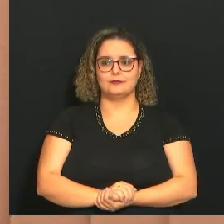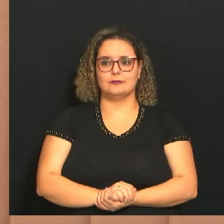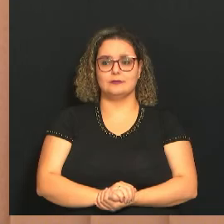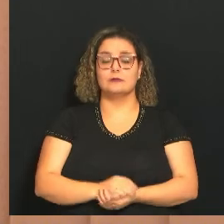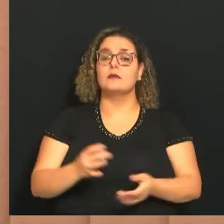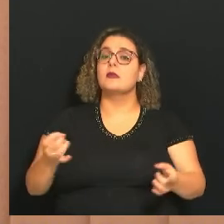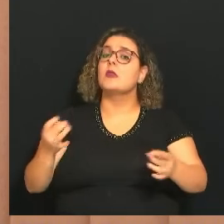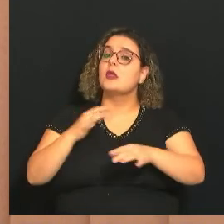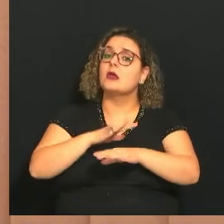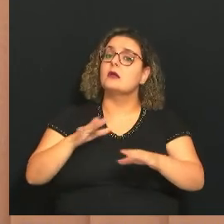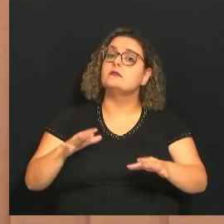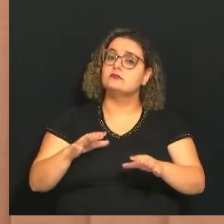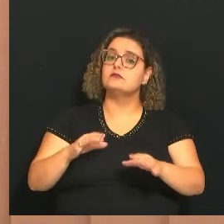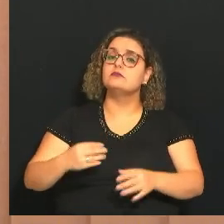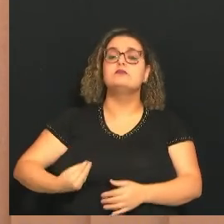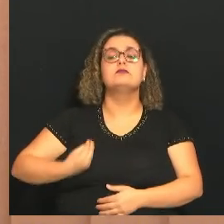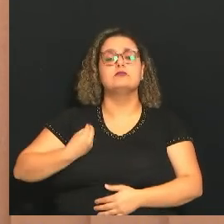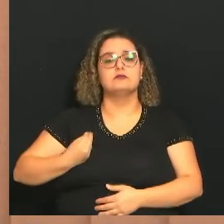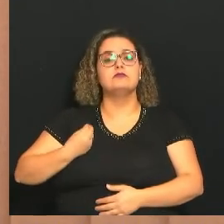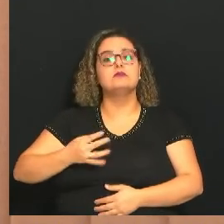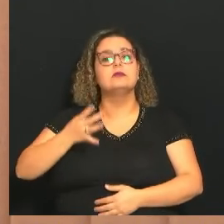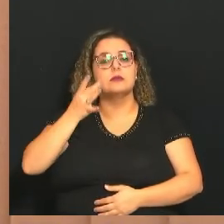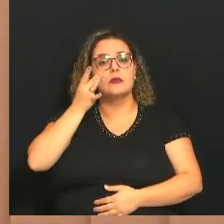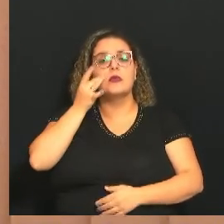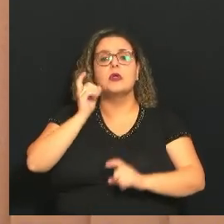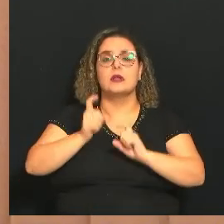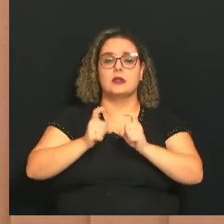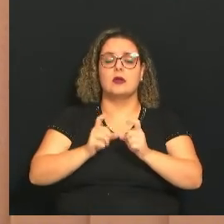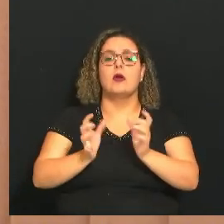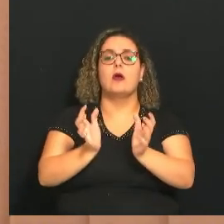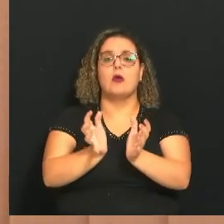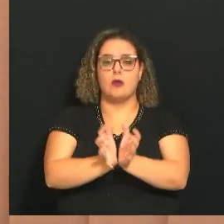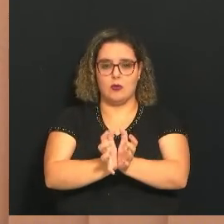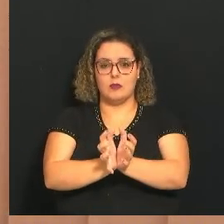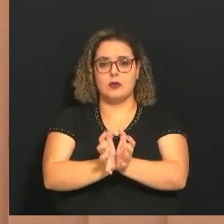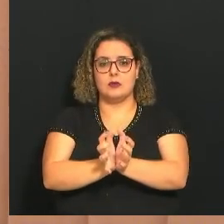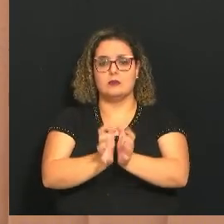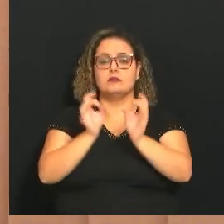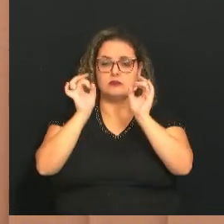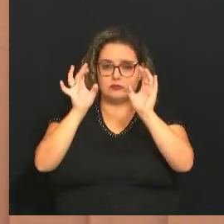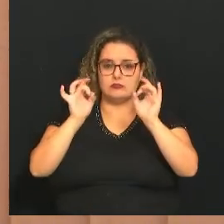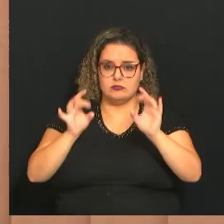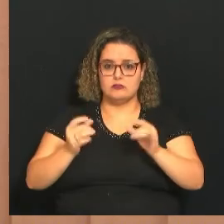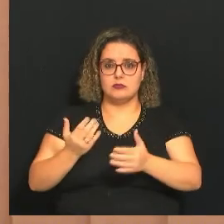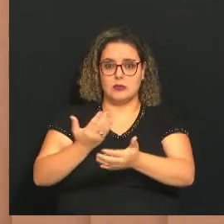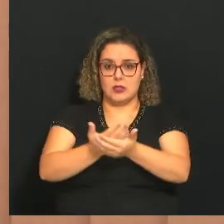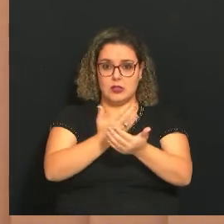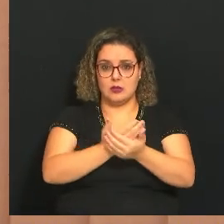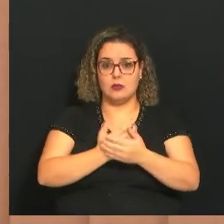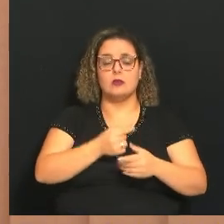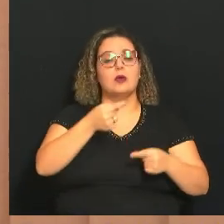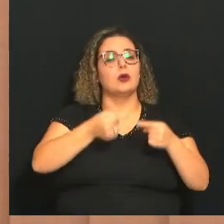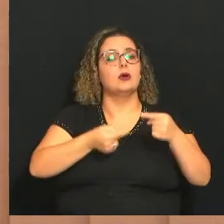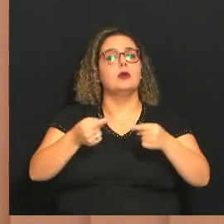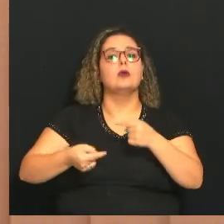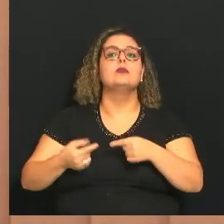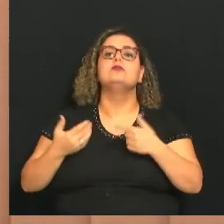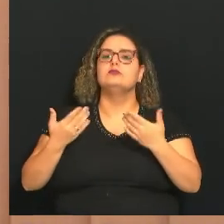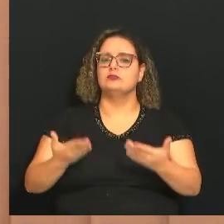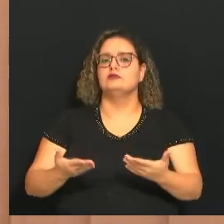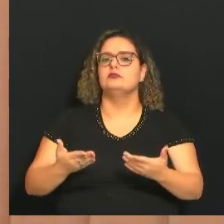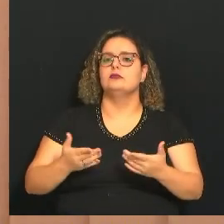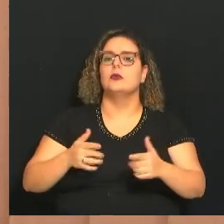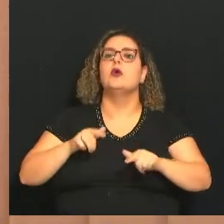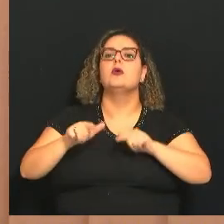Encerrada a transmissão ao vivo da reunião da Comissão Especial de Estudos que debateu aí o